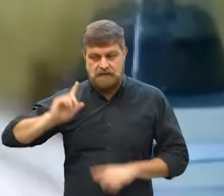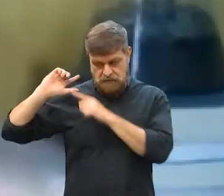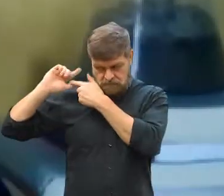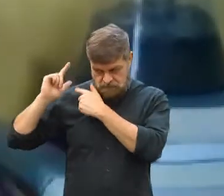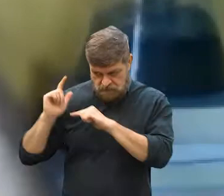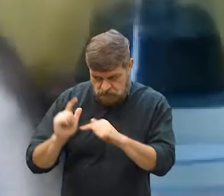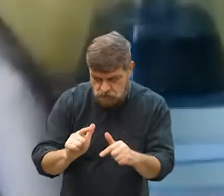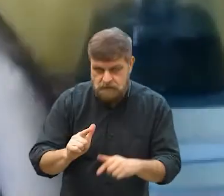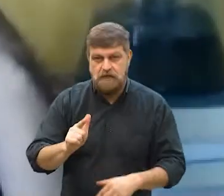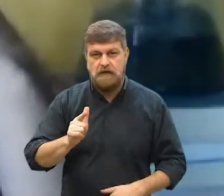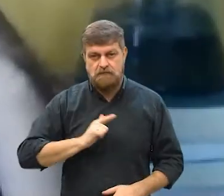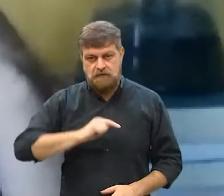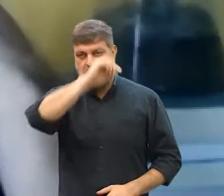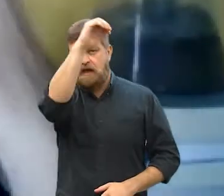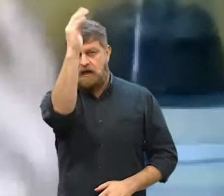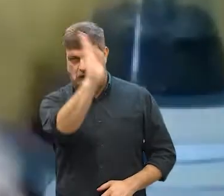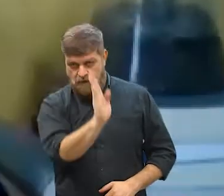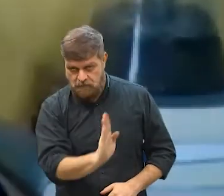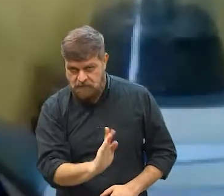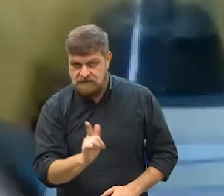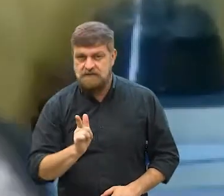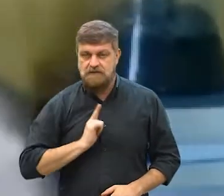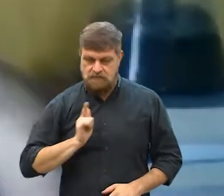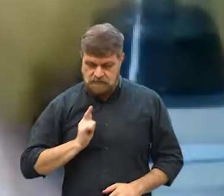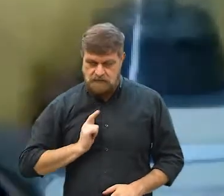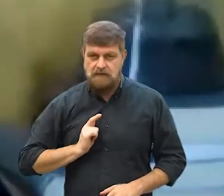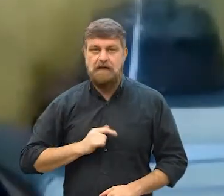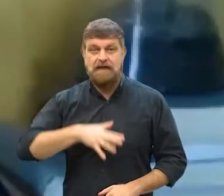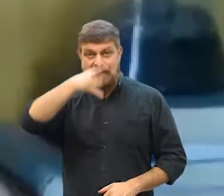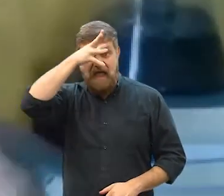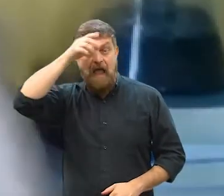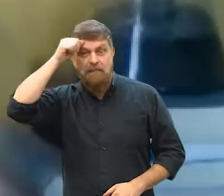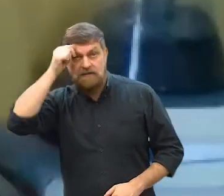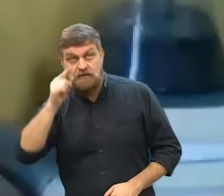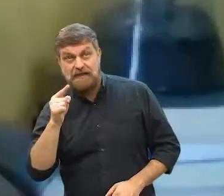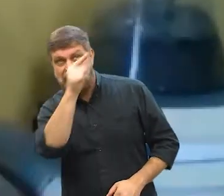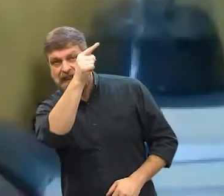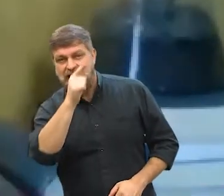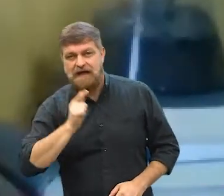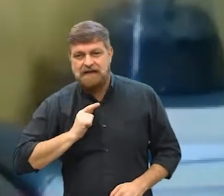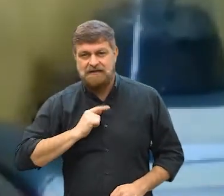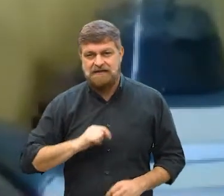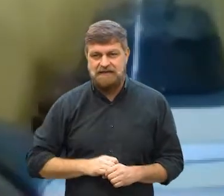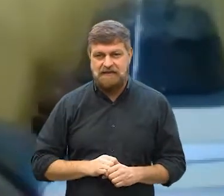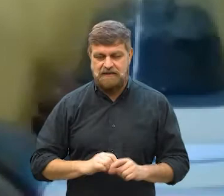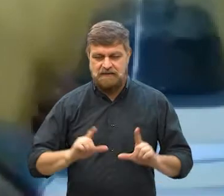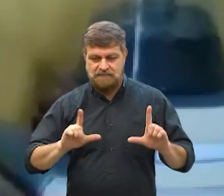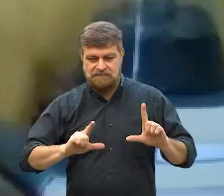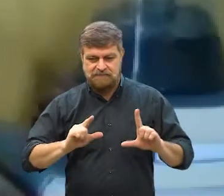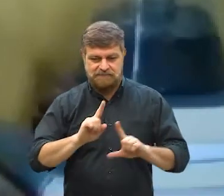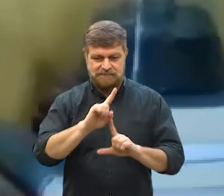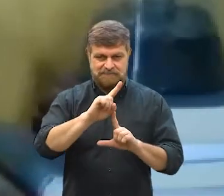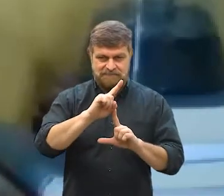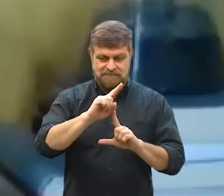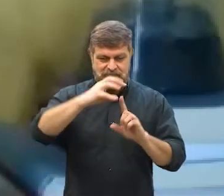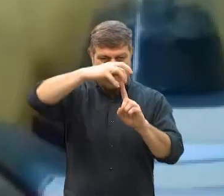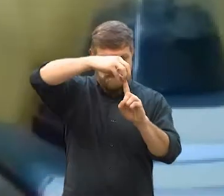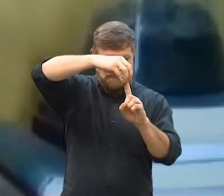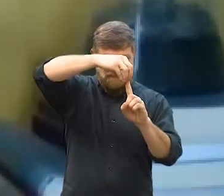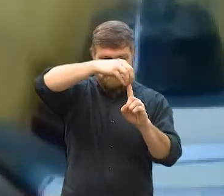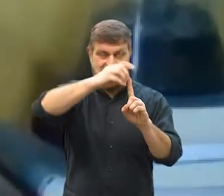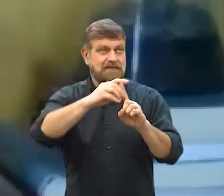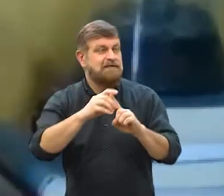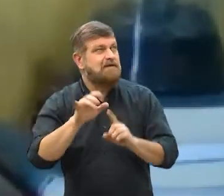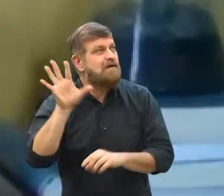tradicional lembrando o Brasil Aí no Brasil dos rincões é o Brasil do Amazonas eu tenho cara que tá com a sua anteninha com Bombril na ponta do